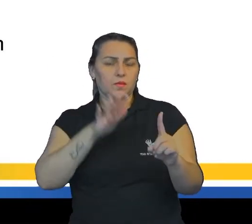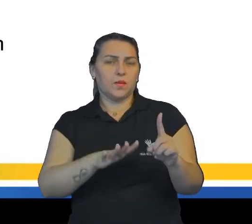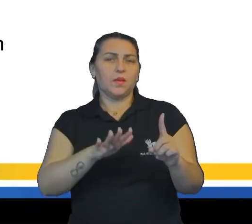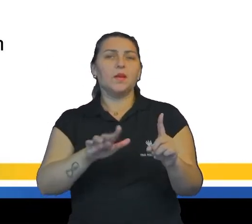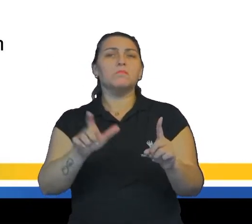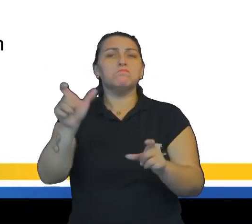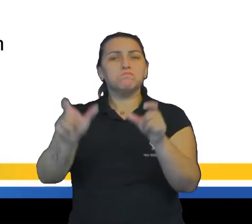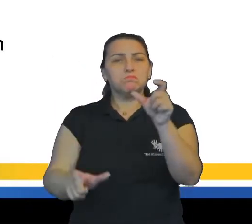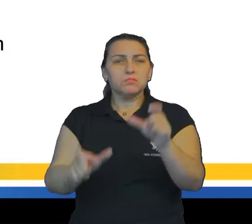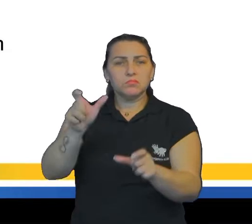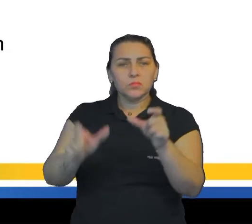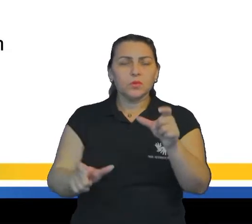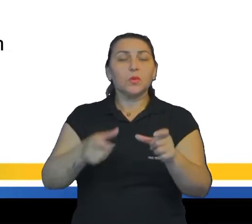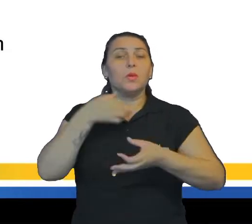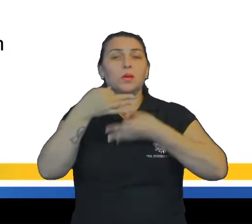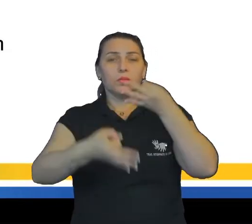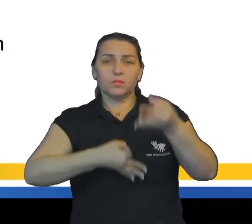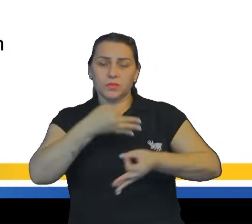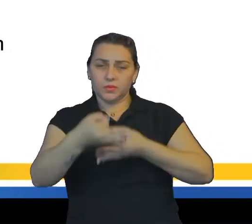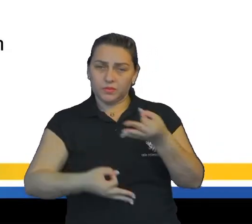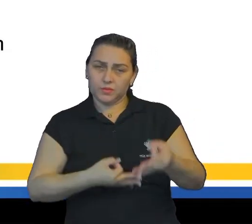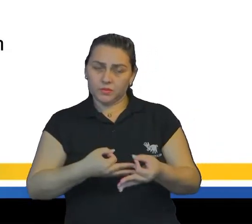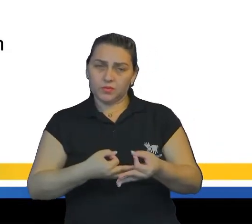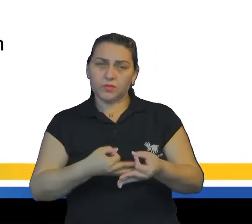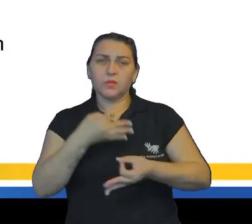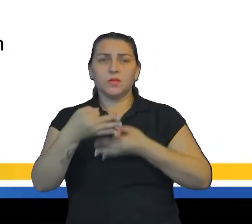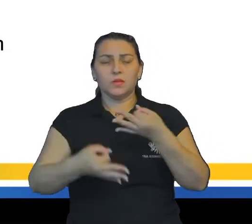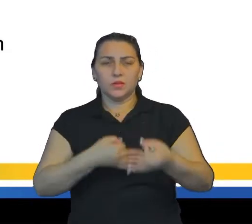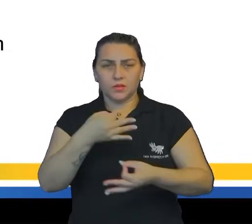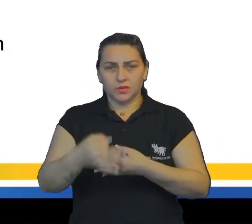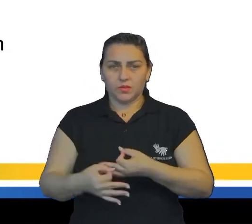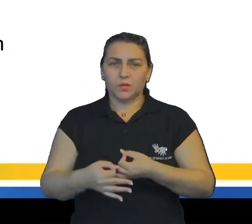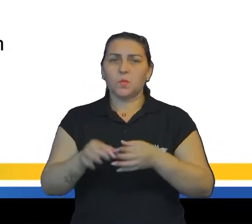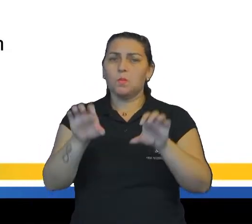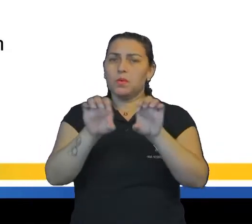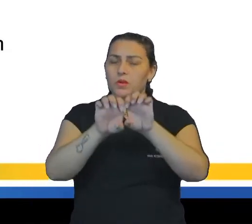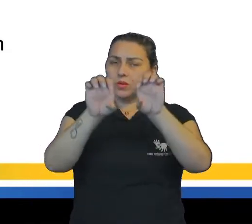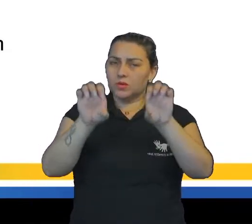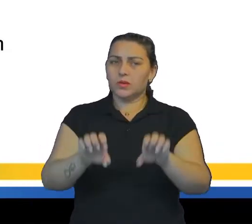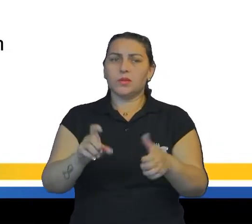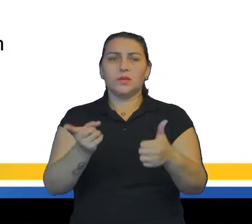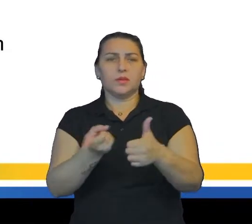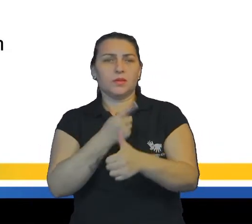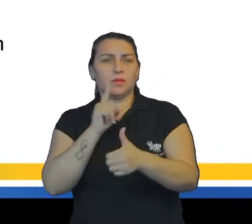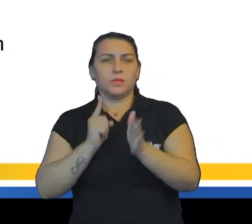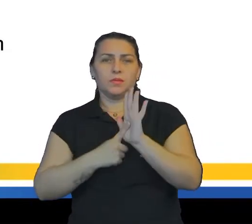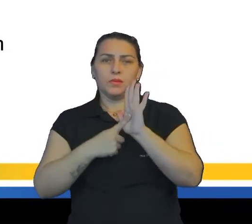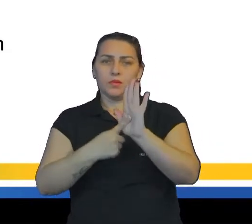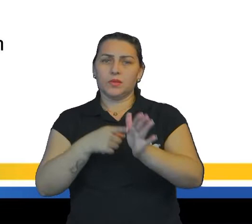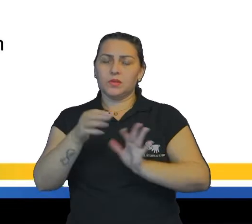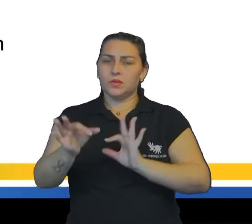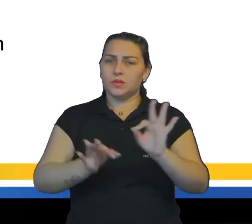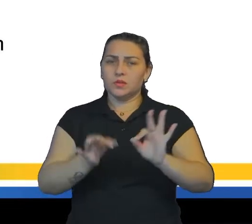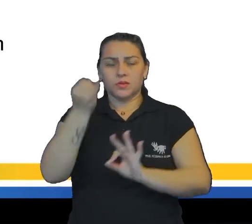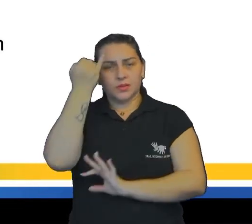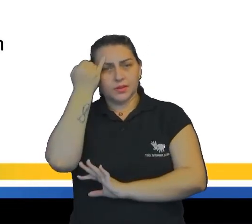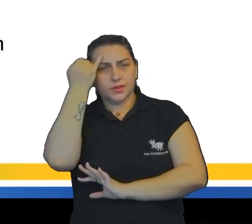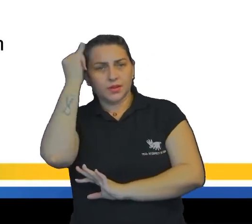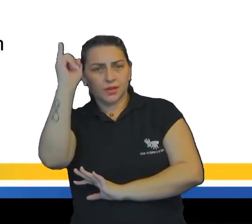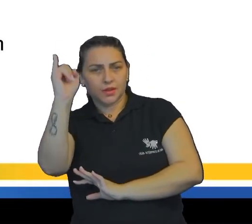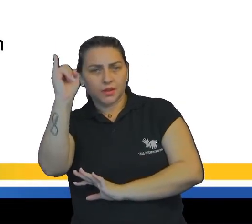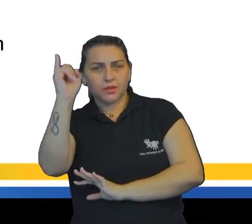determinado interlocutor por meio de argumentos. Os argumentos demandam uma estrutura composta por apresentação e organização